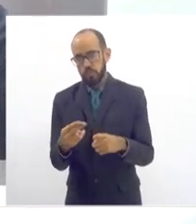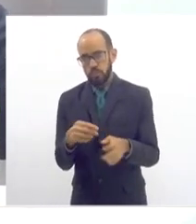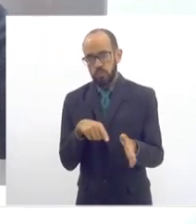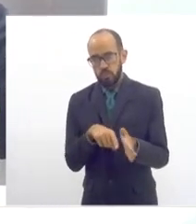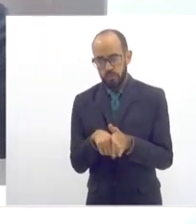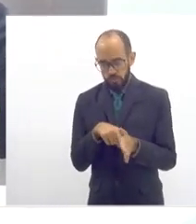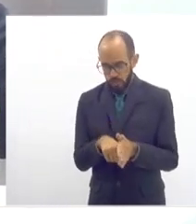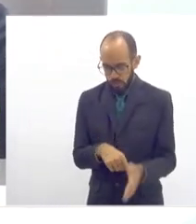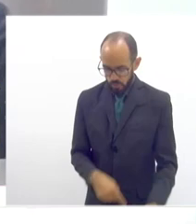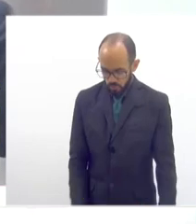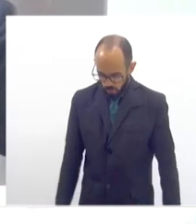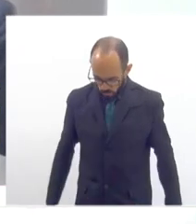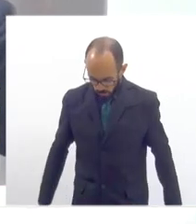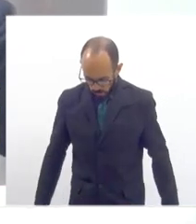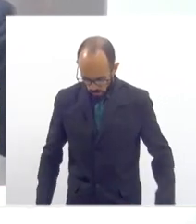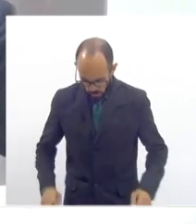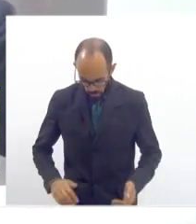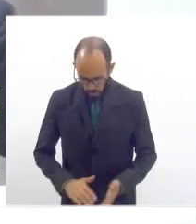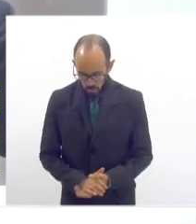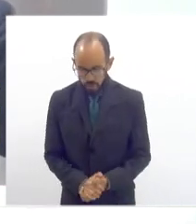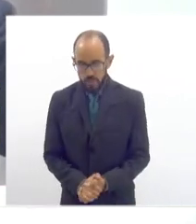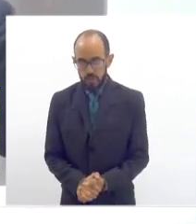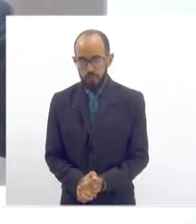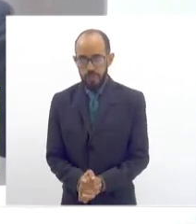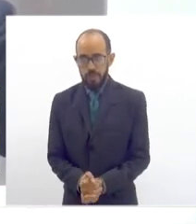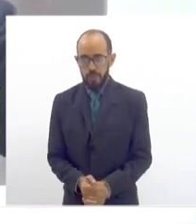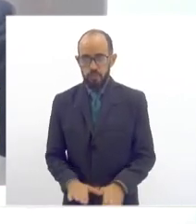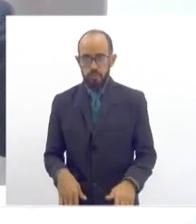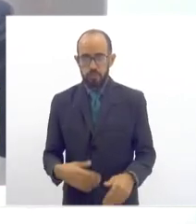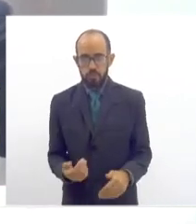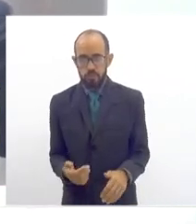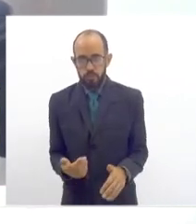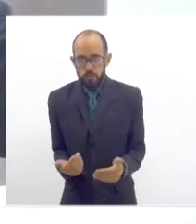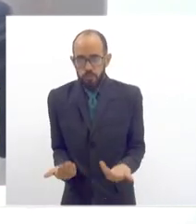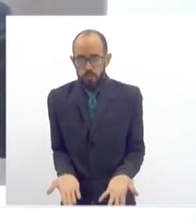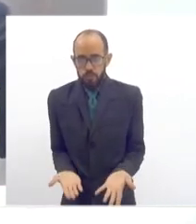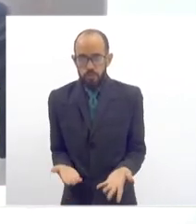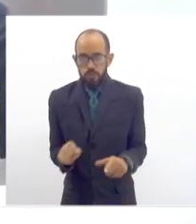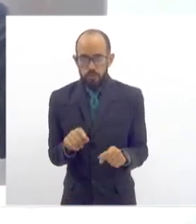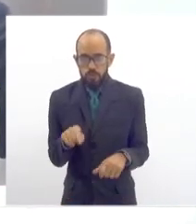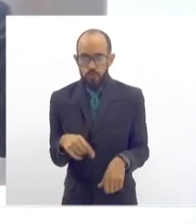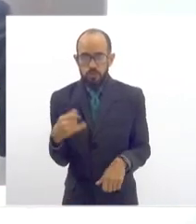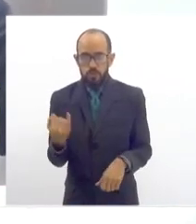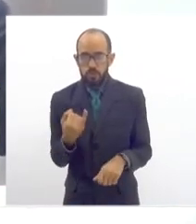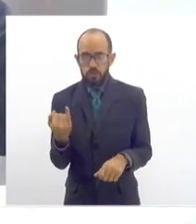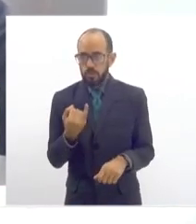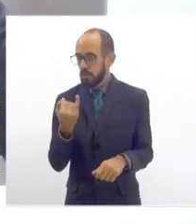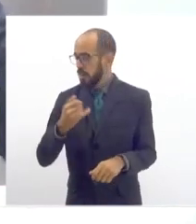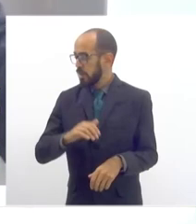etc. Então, esse ponto também é importante ressaltar